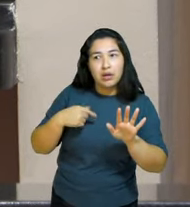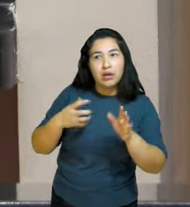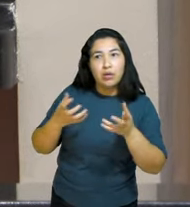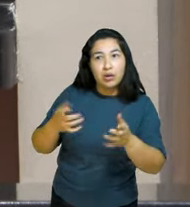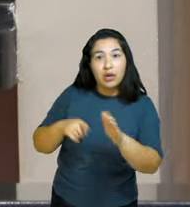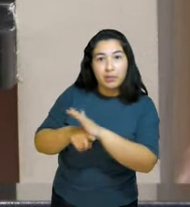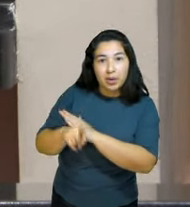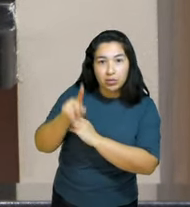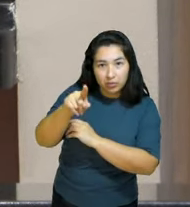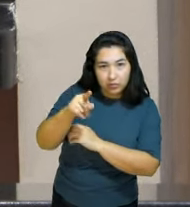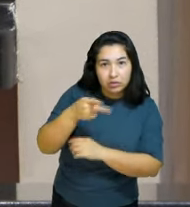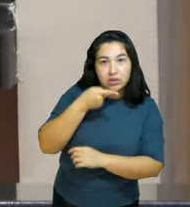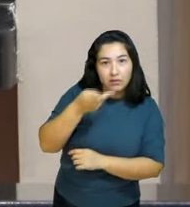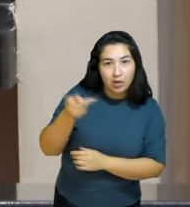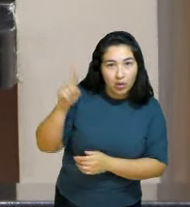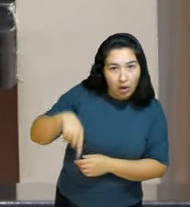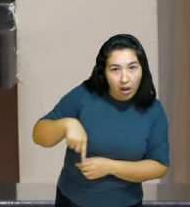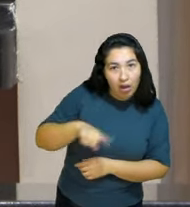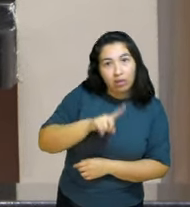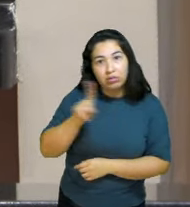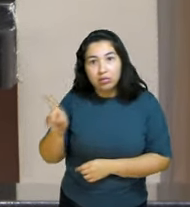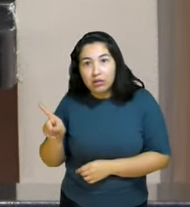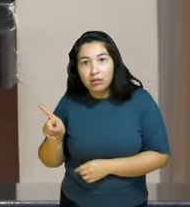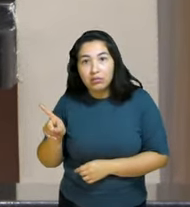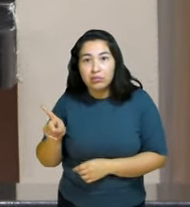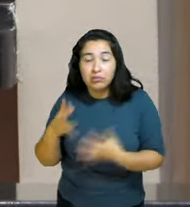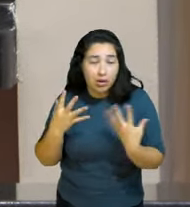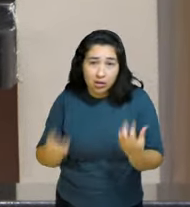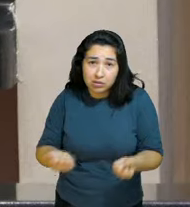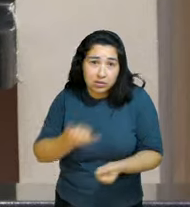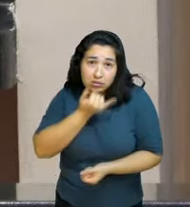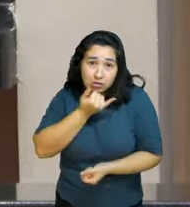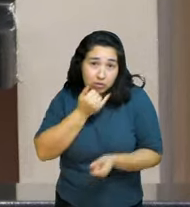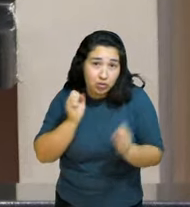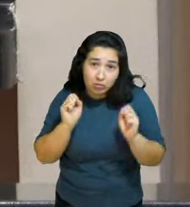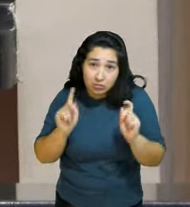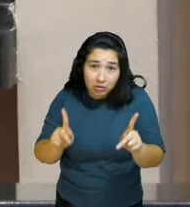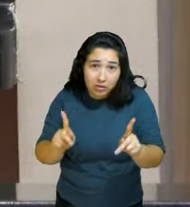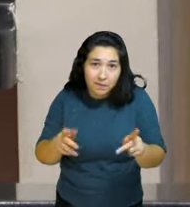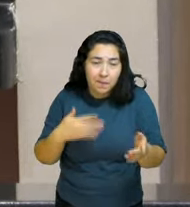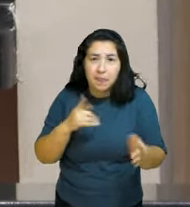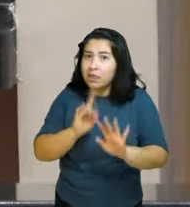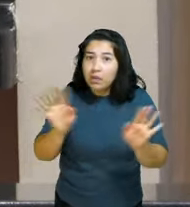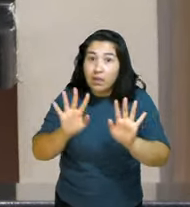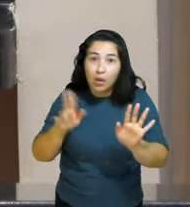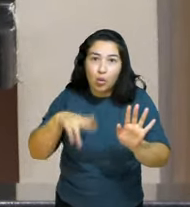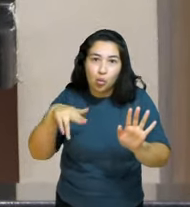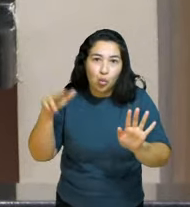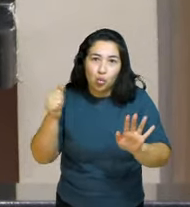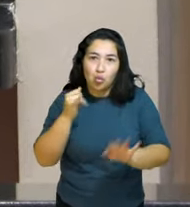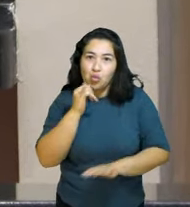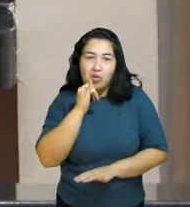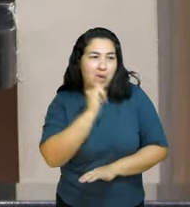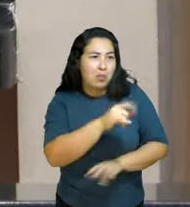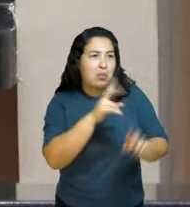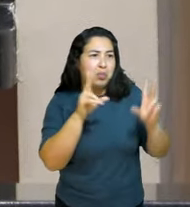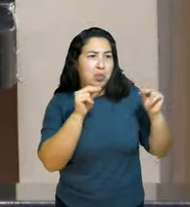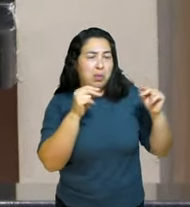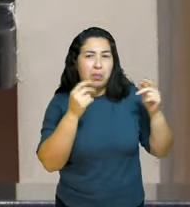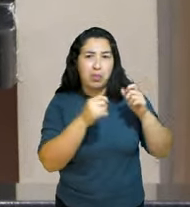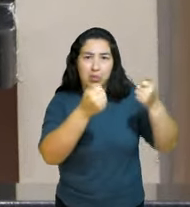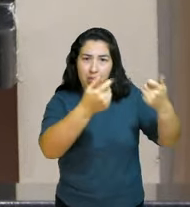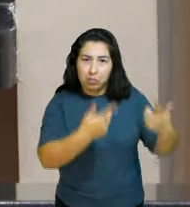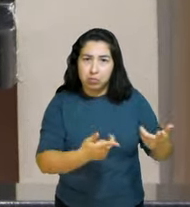ou não falou. Se não, o senhor não, falou, não, aceito não. As desculpas e está tudo certo. Em hipótese alguma, isso aconteceu, e eu vou deixar claro